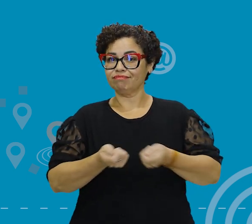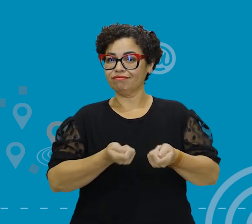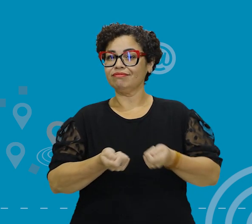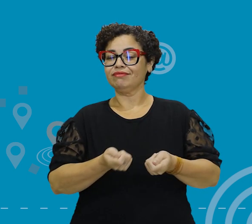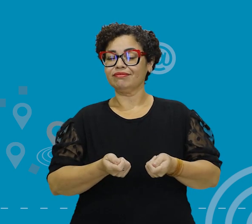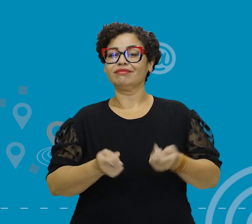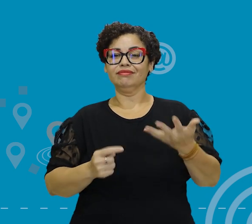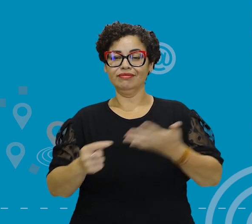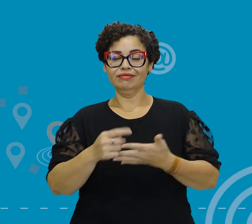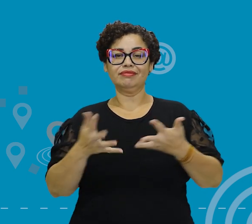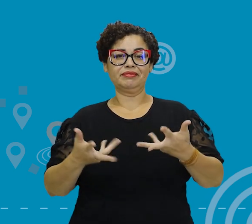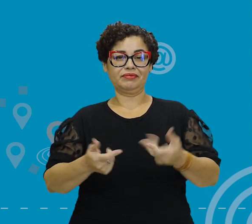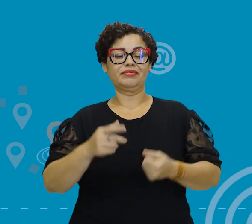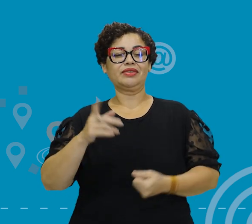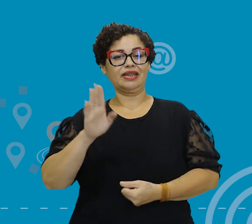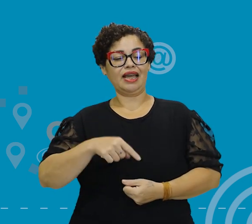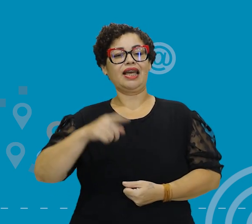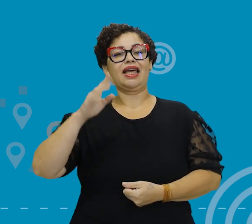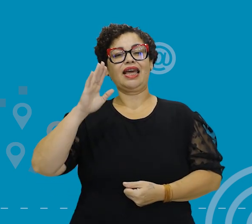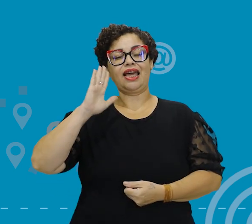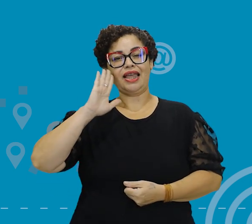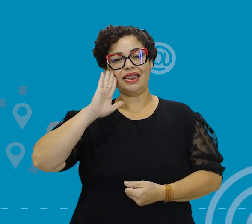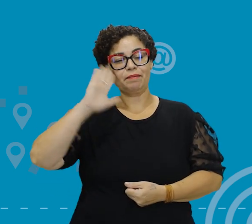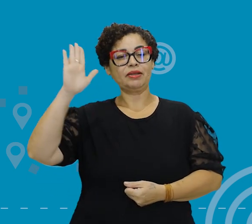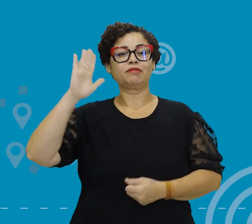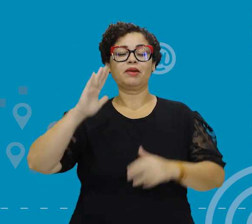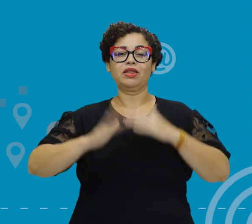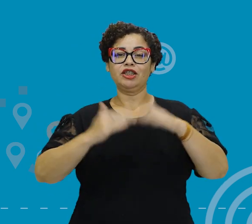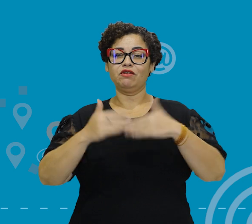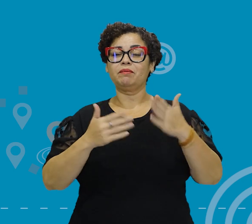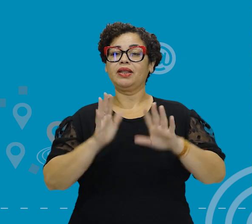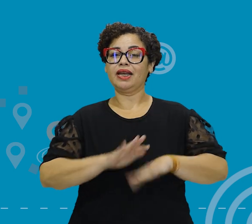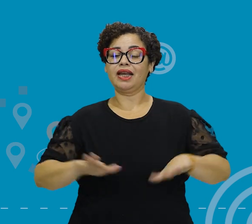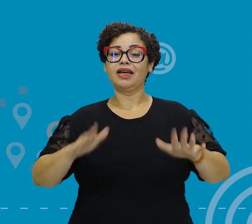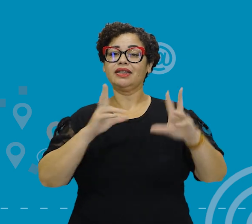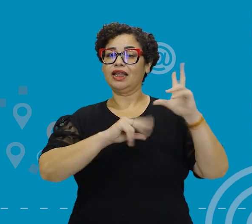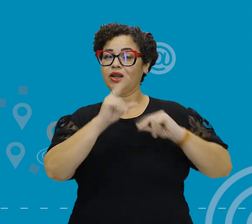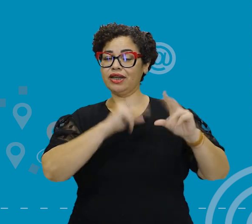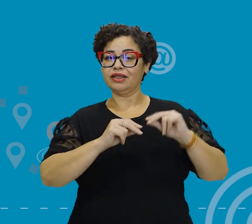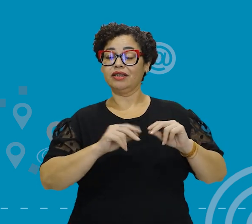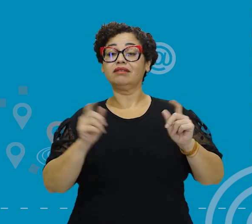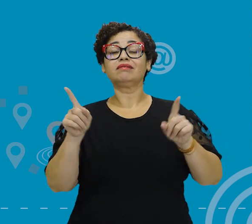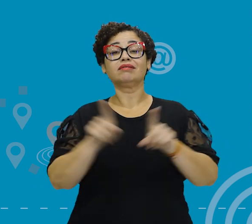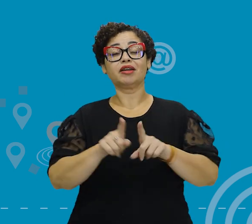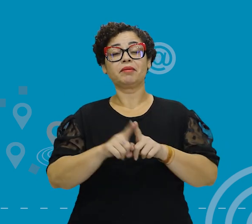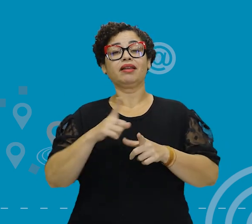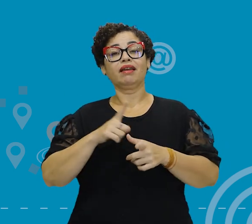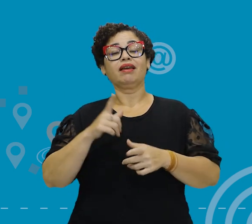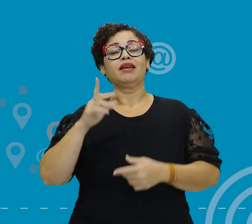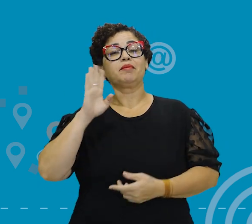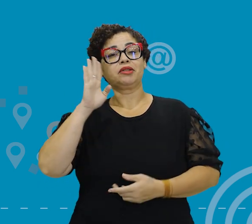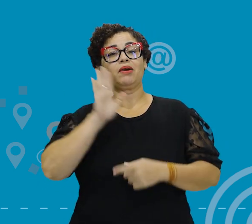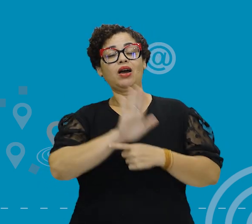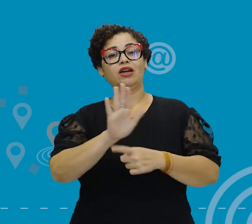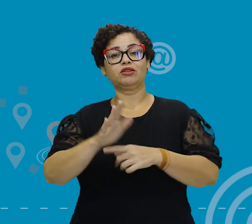habilidades são essenciais para o desenvolvimento motor das crianças e adolescentes e servem como base para a